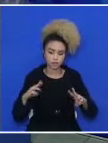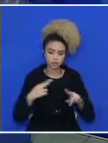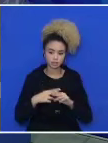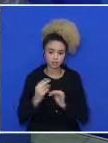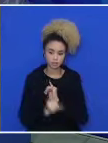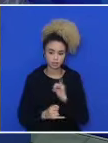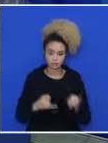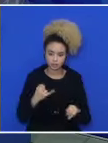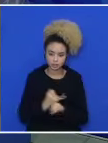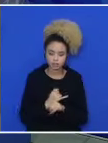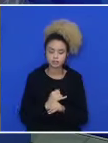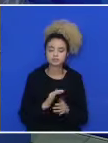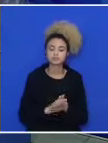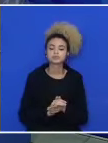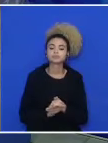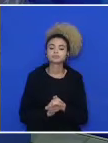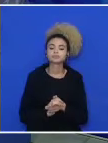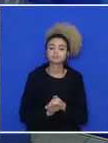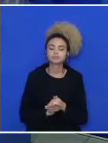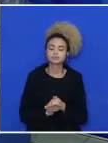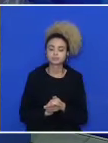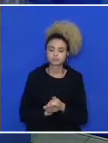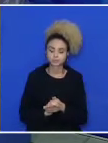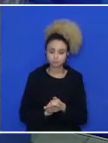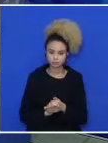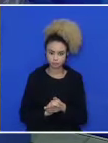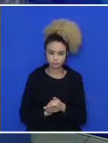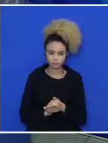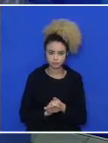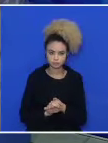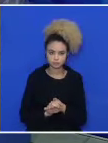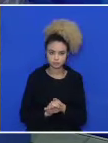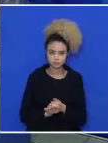da Caixa na internet loterias.caixa.gov.br.